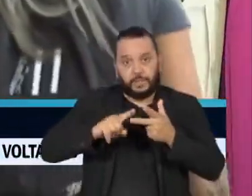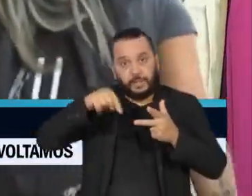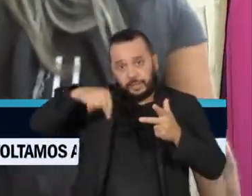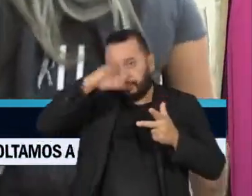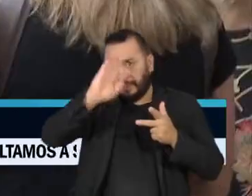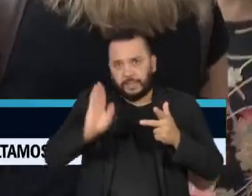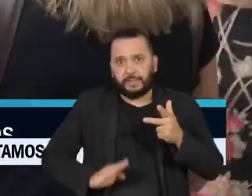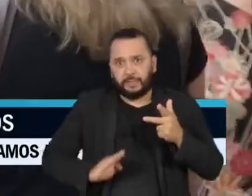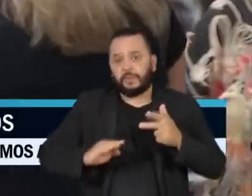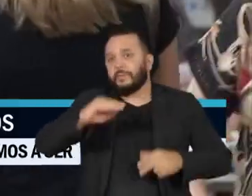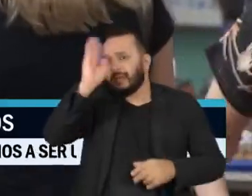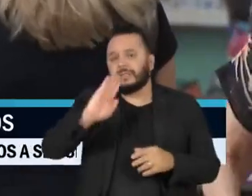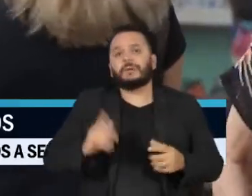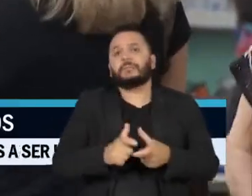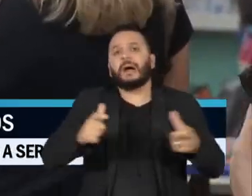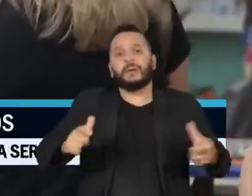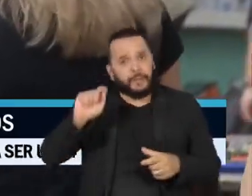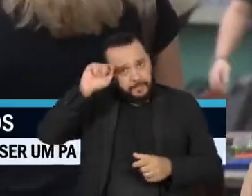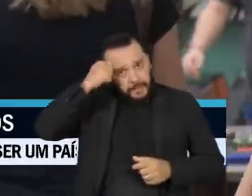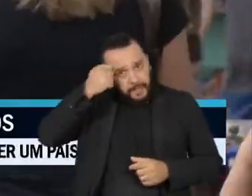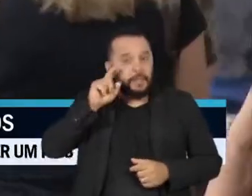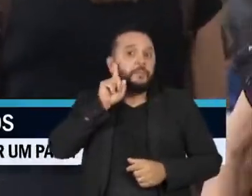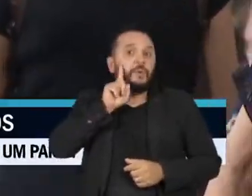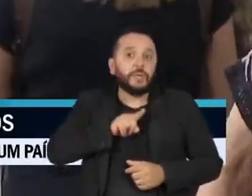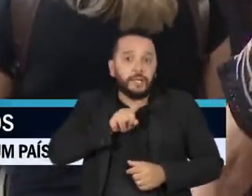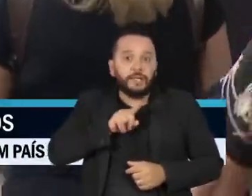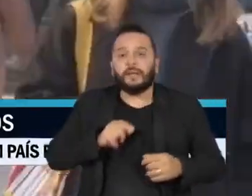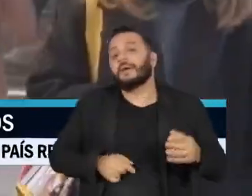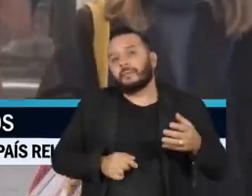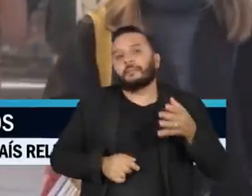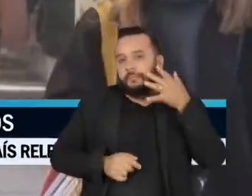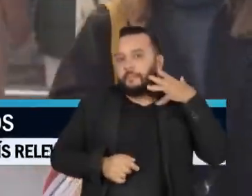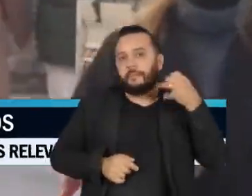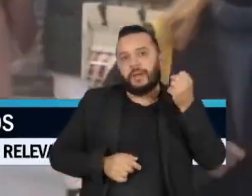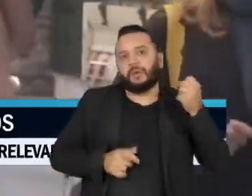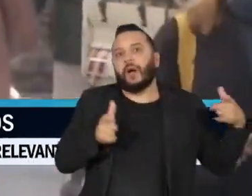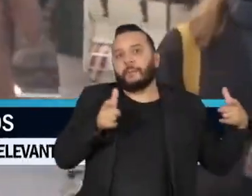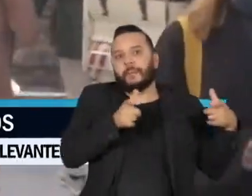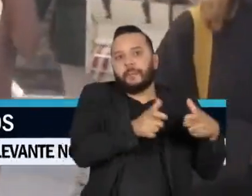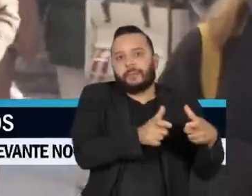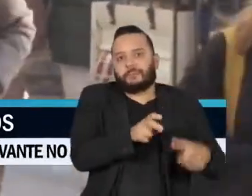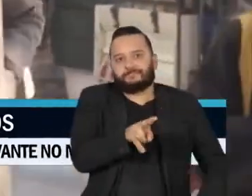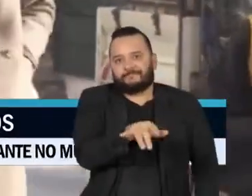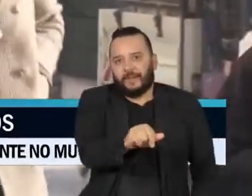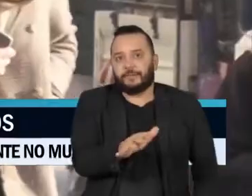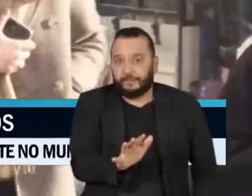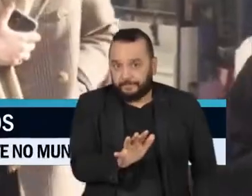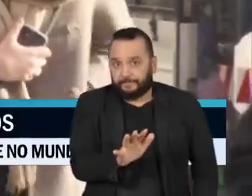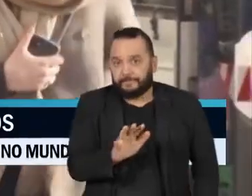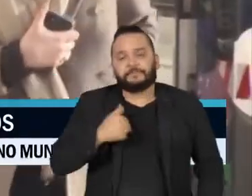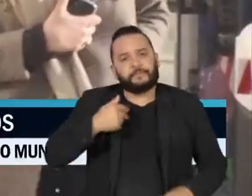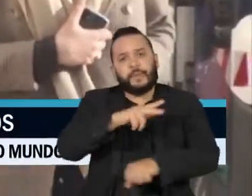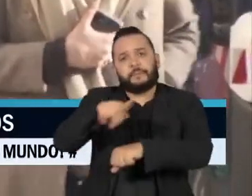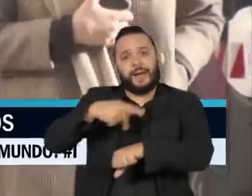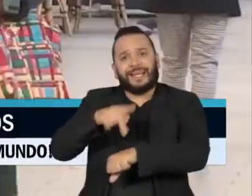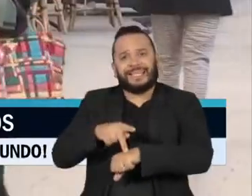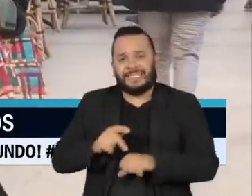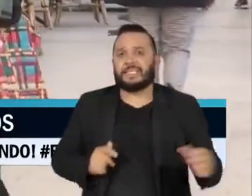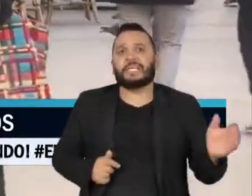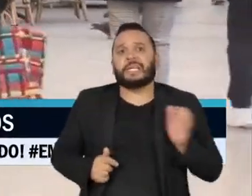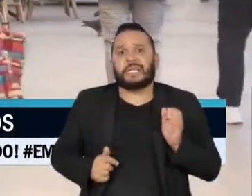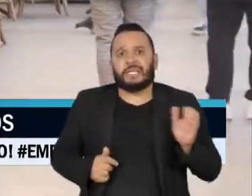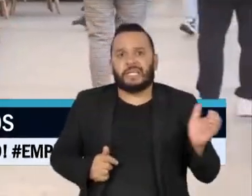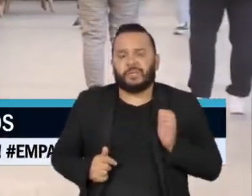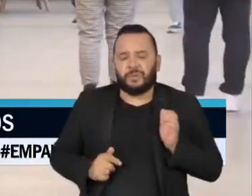preta e parda, terão uma queda no número de pessoas brancas. Um cenário que deve levar países desenvolvidos